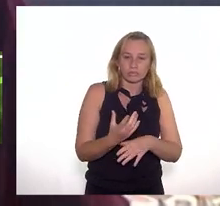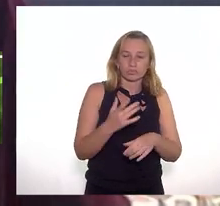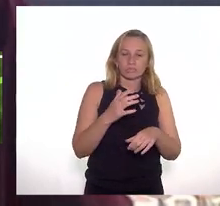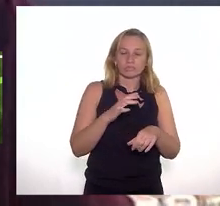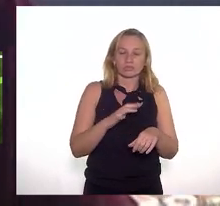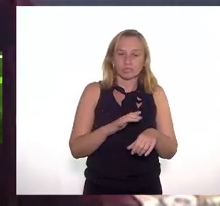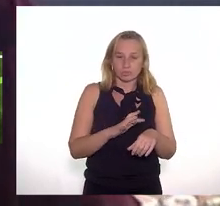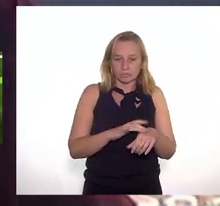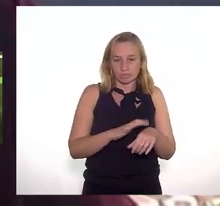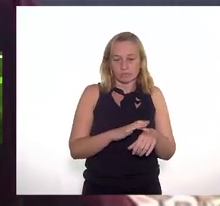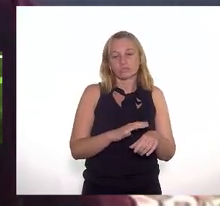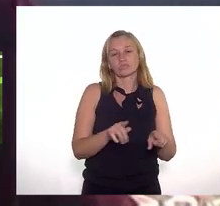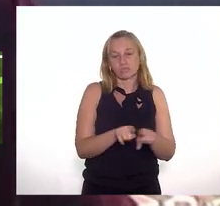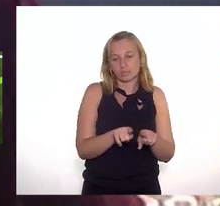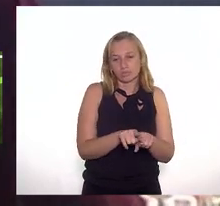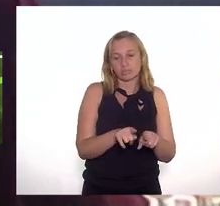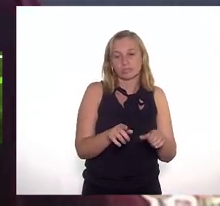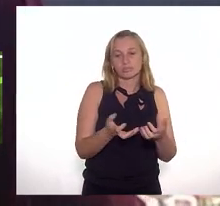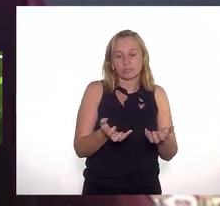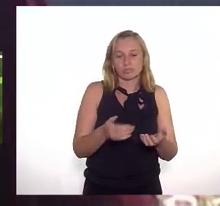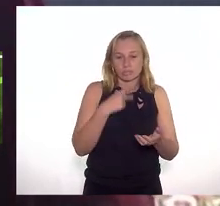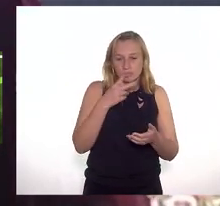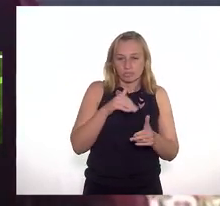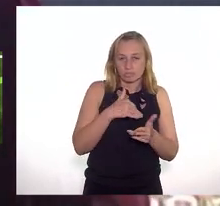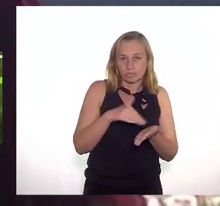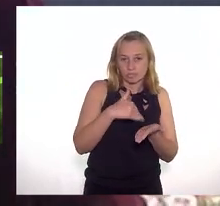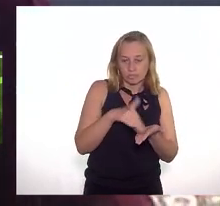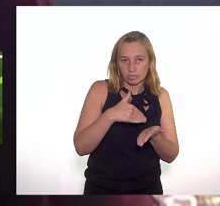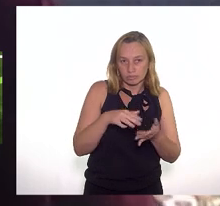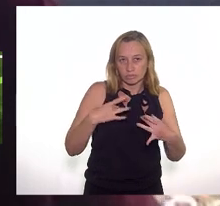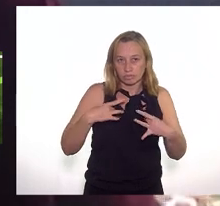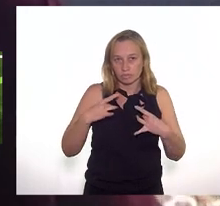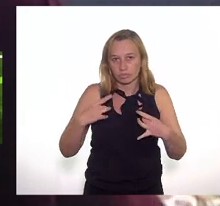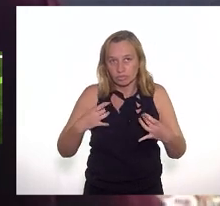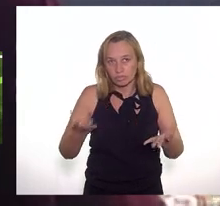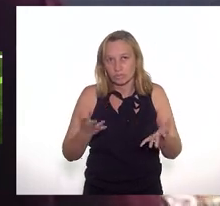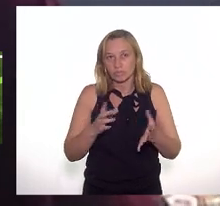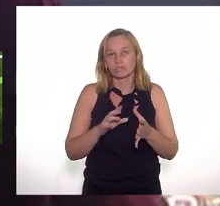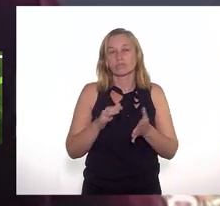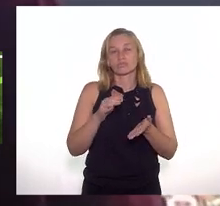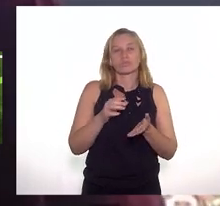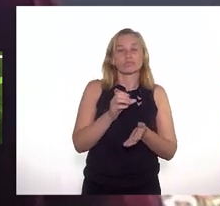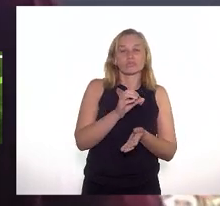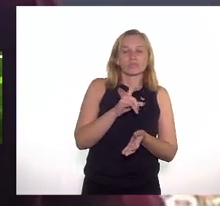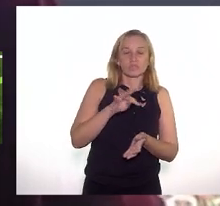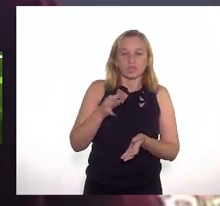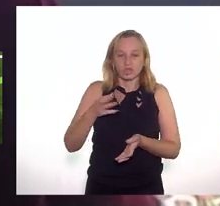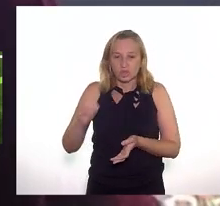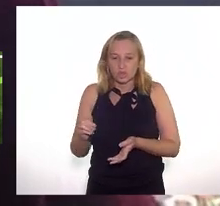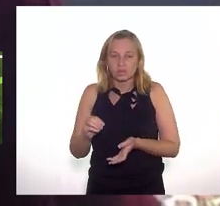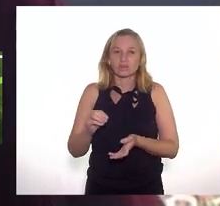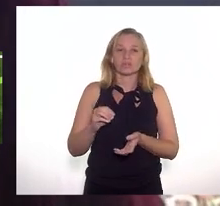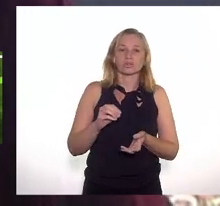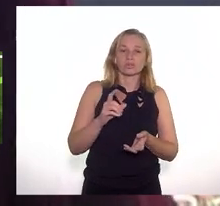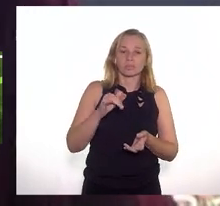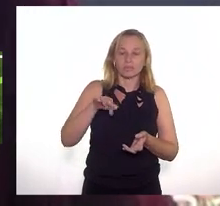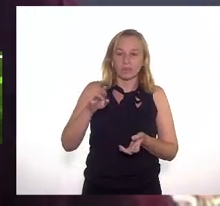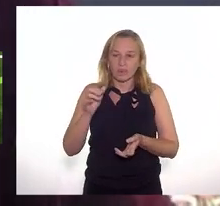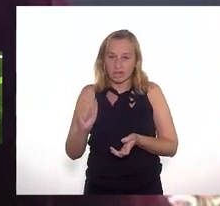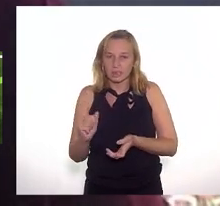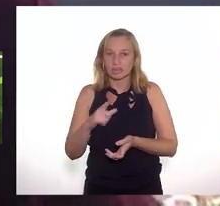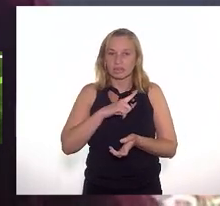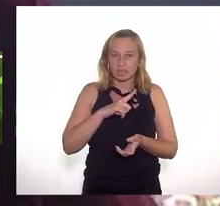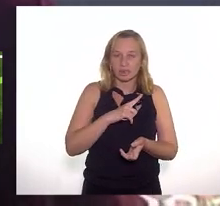quero reforçar que a secretaria está à disposição. O Cristiano tem meu telefone, a Maria Clara tem meu telefone, as pessoas do Comitê